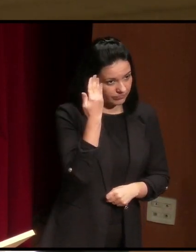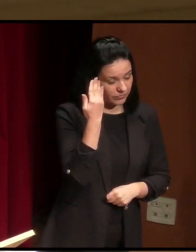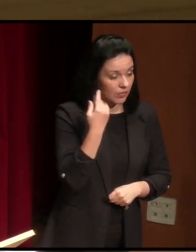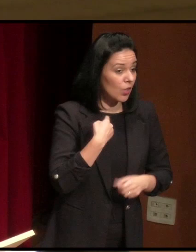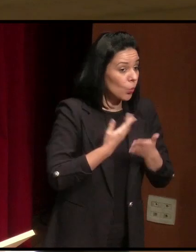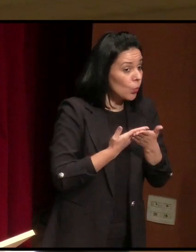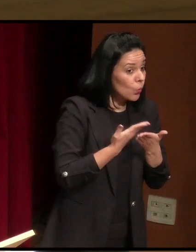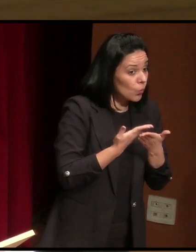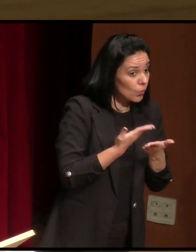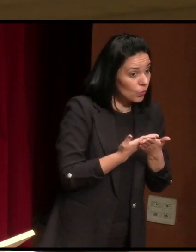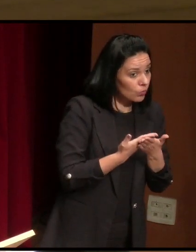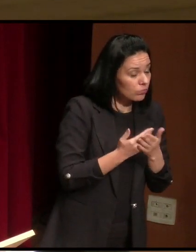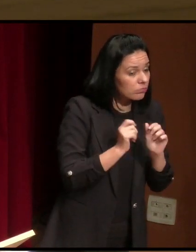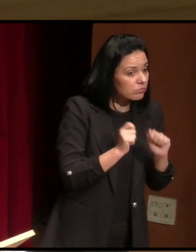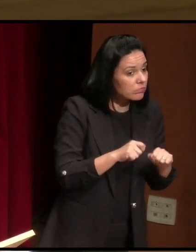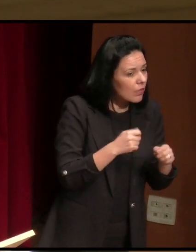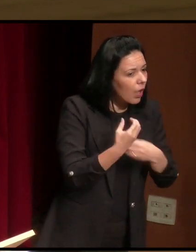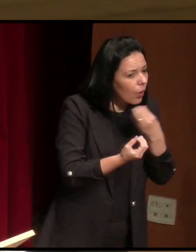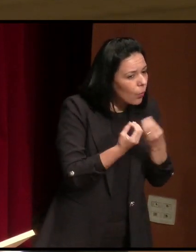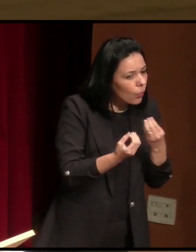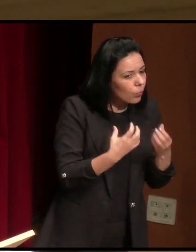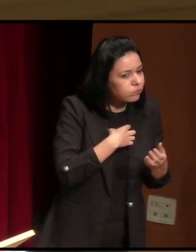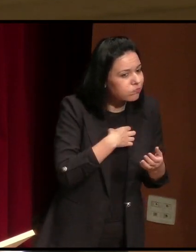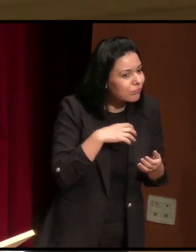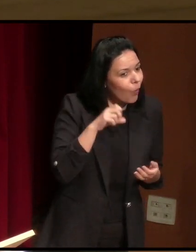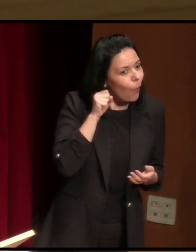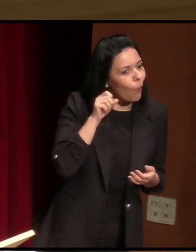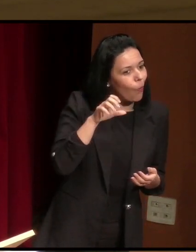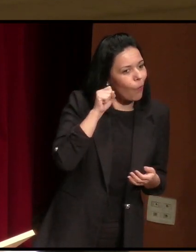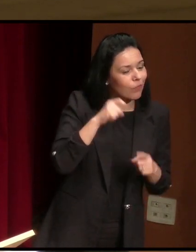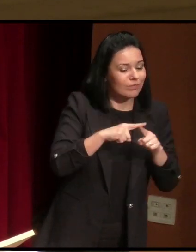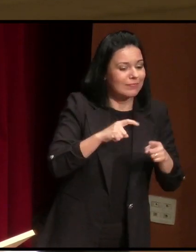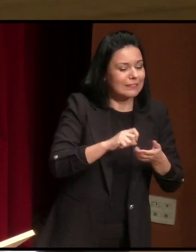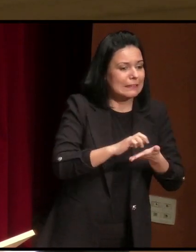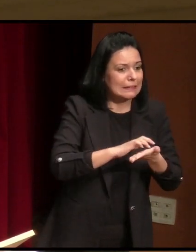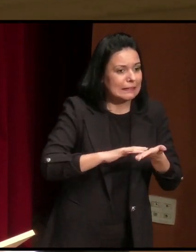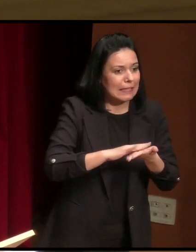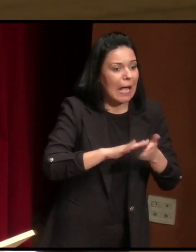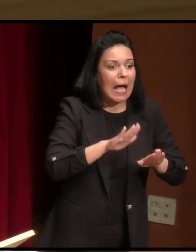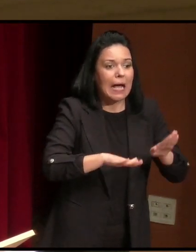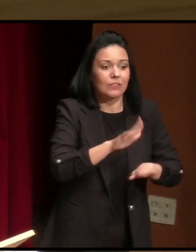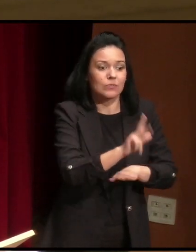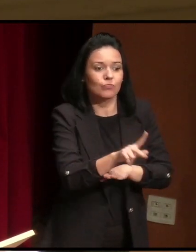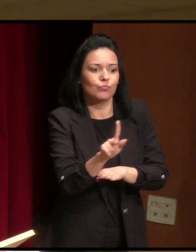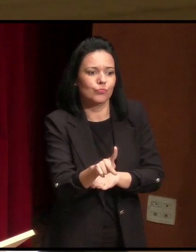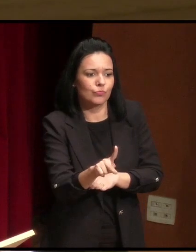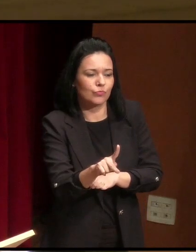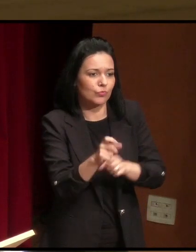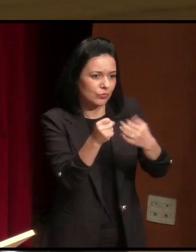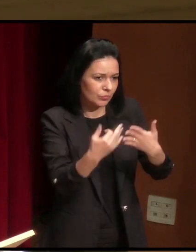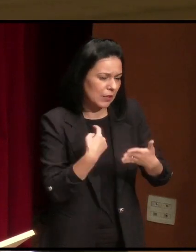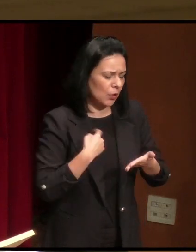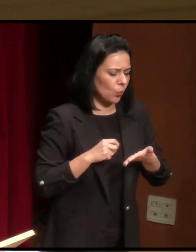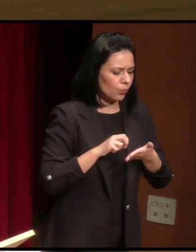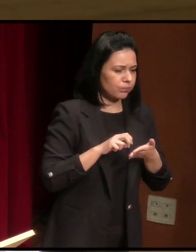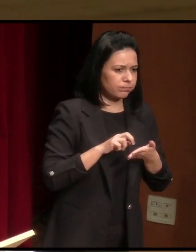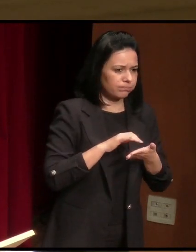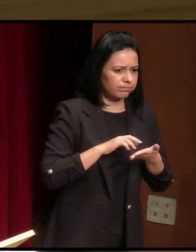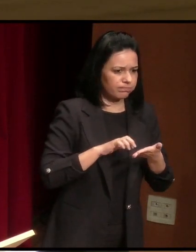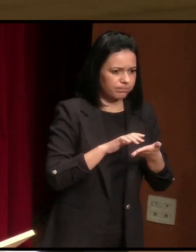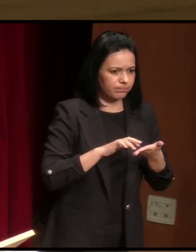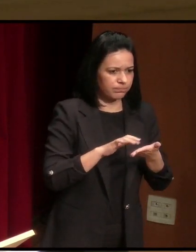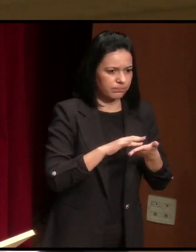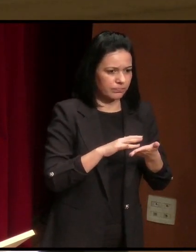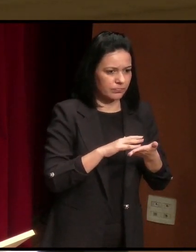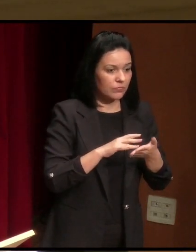boa parte só de ouvido. E ia escrevendo em braille o que a professora falava. Gente, quando eu consegui a minha